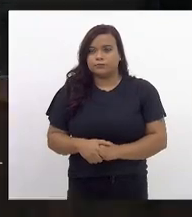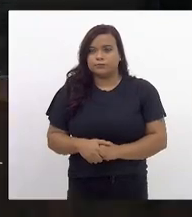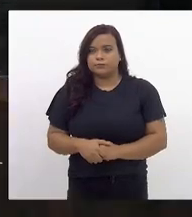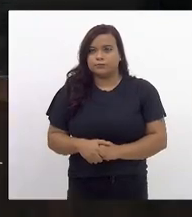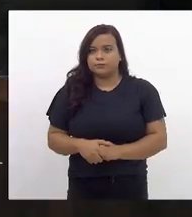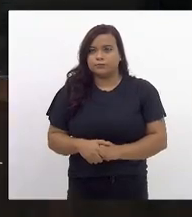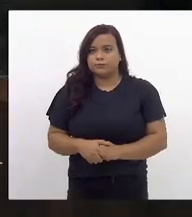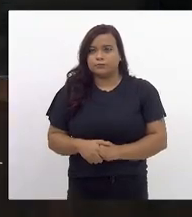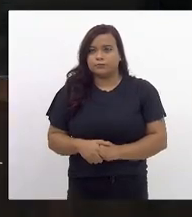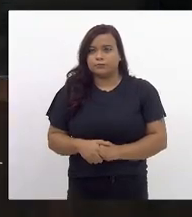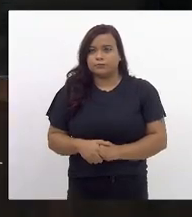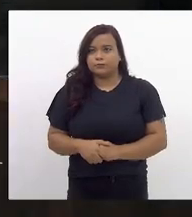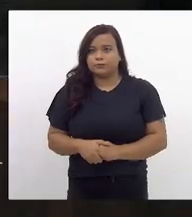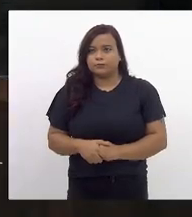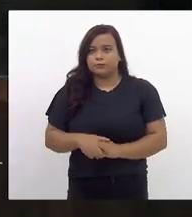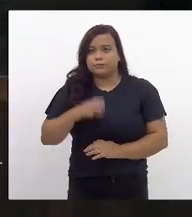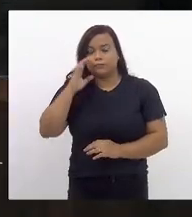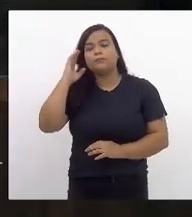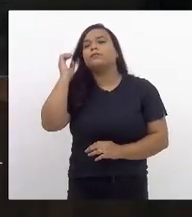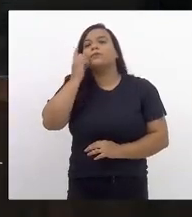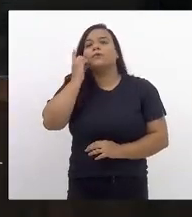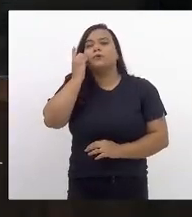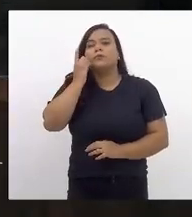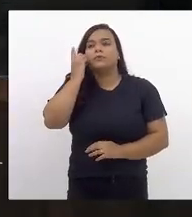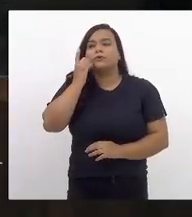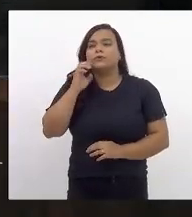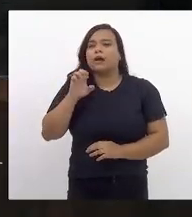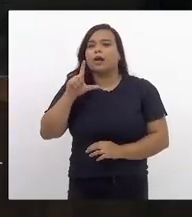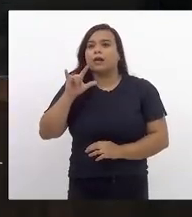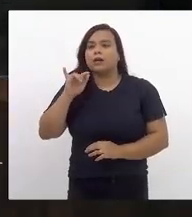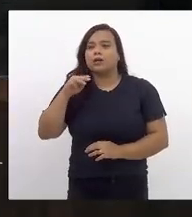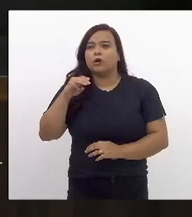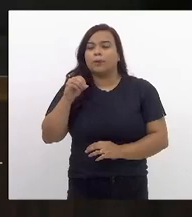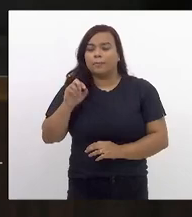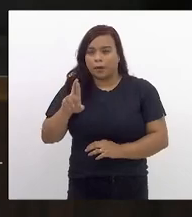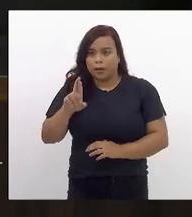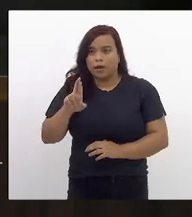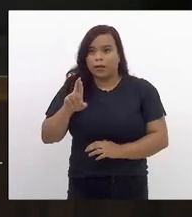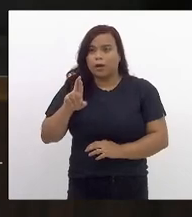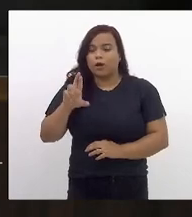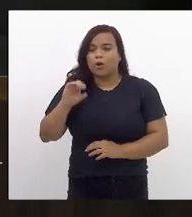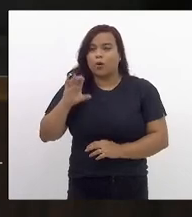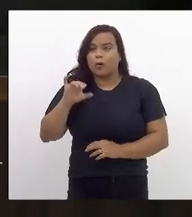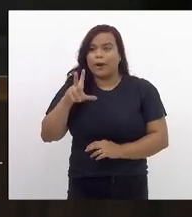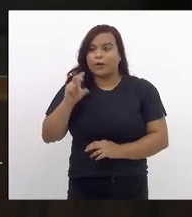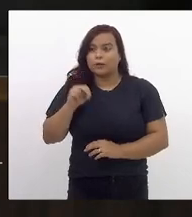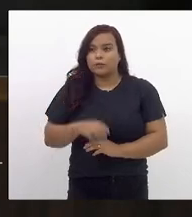Deputado. Não tem ninguém esperando a gente. Eliomar Coelho. Deputado Eliomar Coelho.